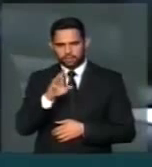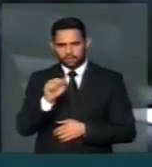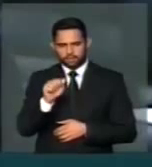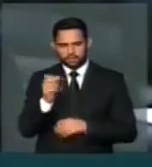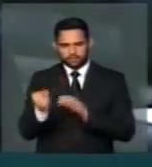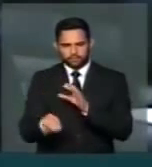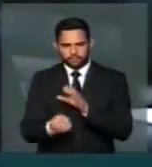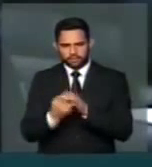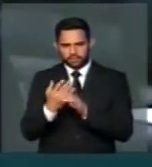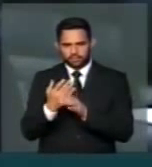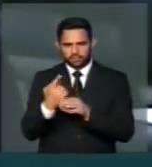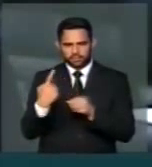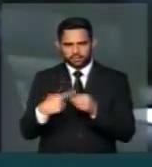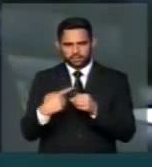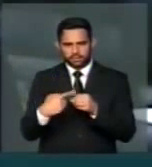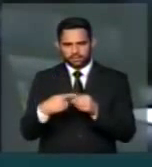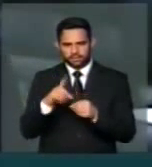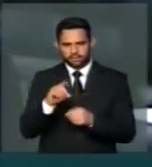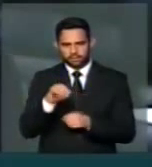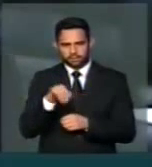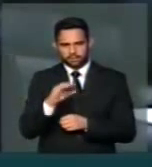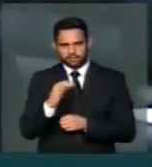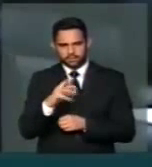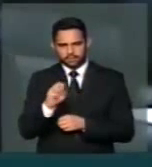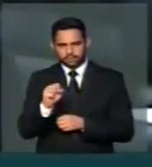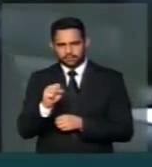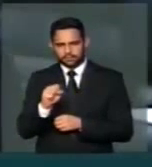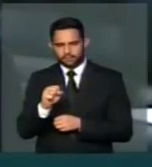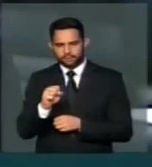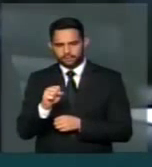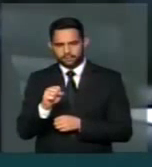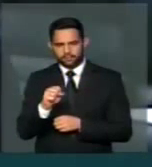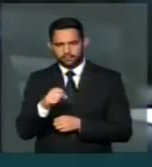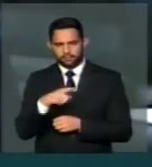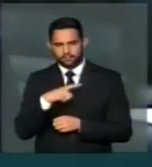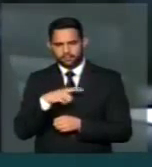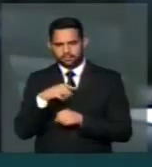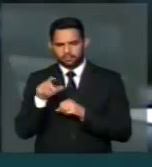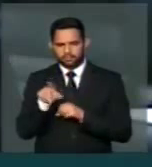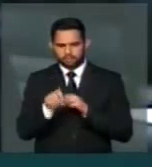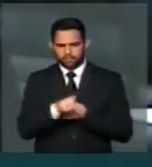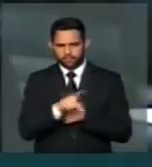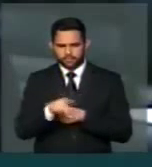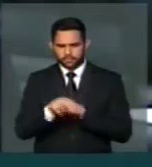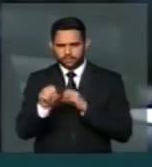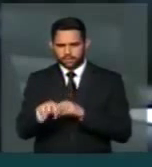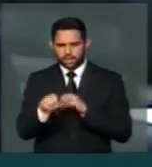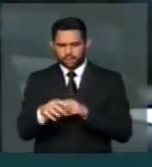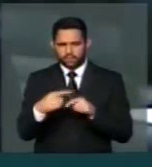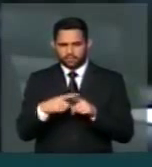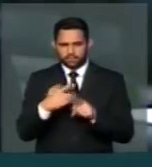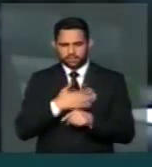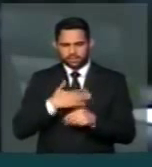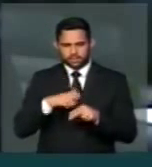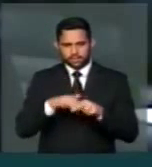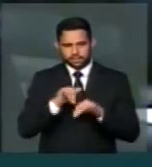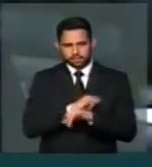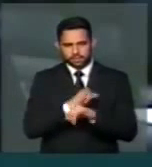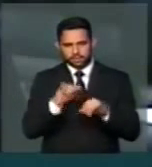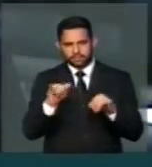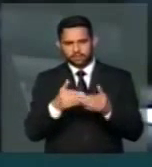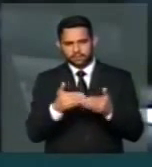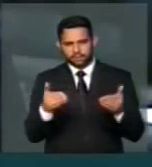e fundador da cidade de Dom Inocêncio. Foi, sobretudo, um grande educador. Nesse sentido, é o que eu quero